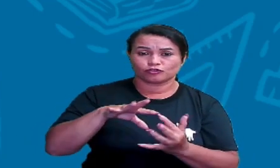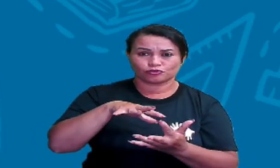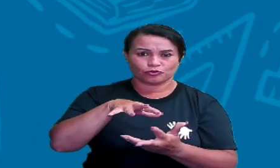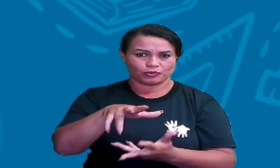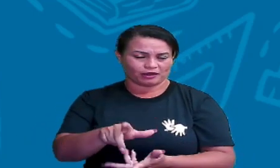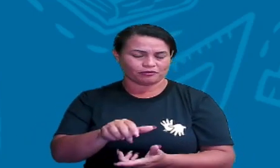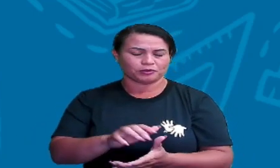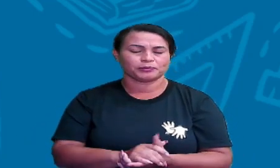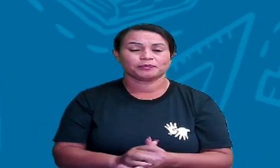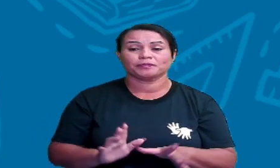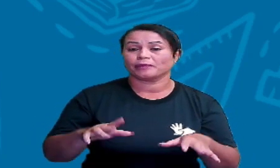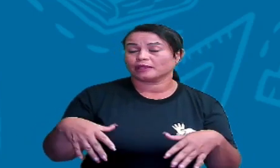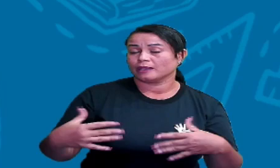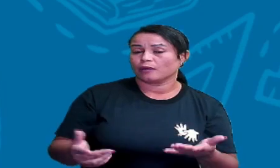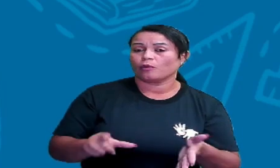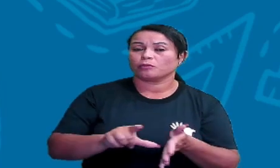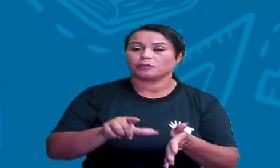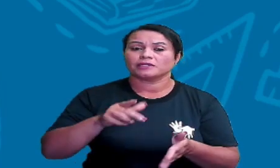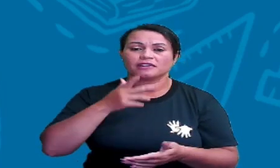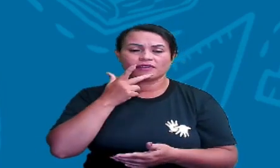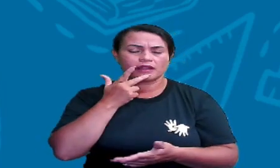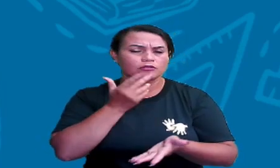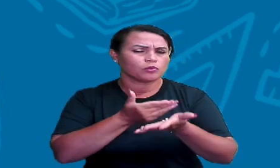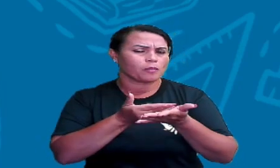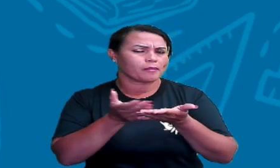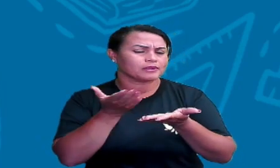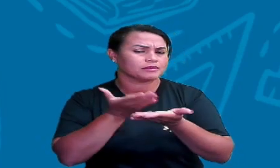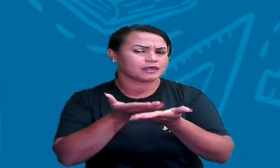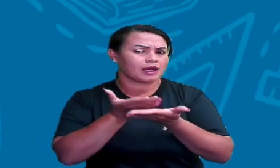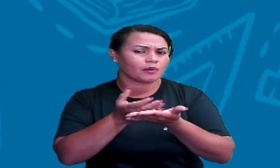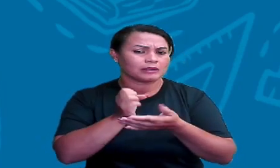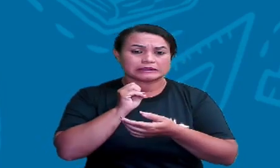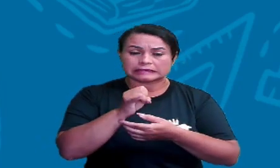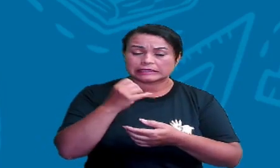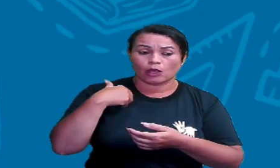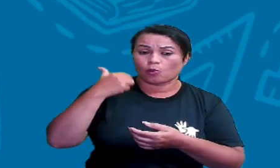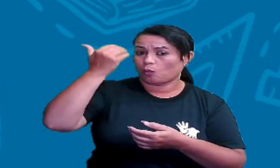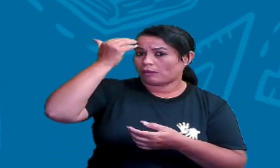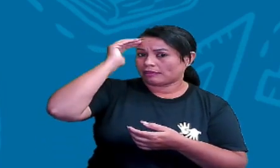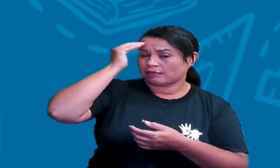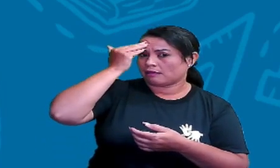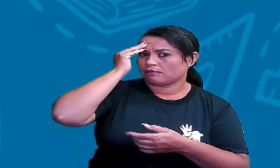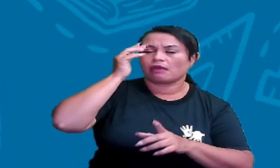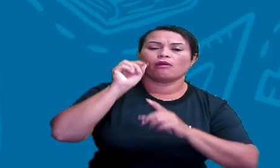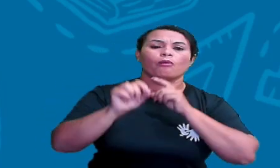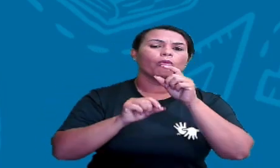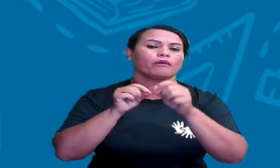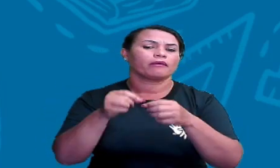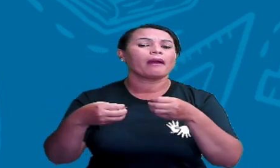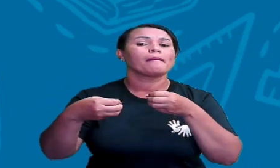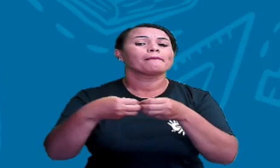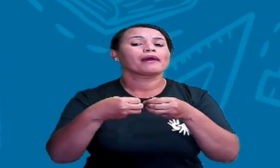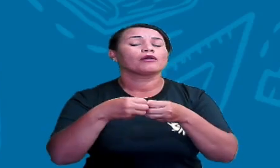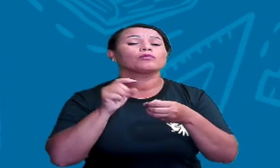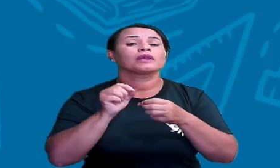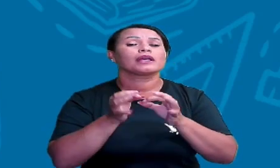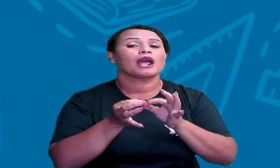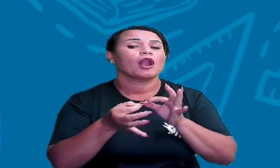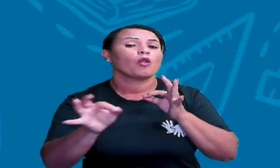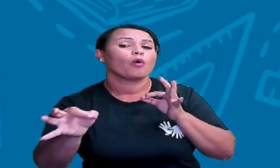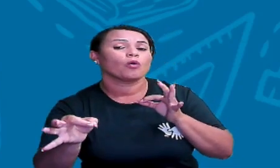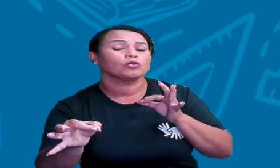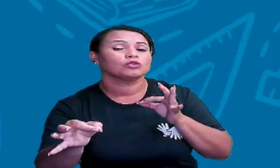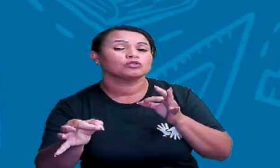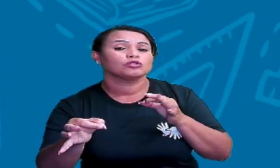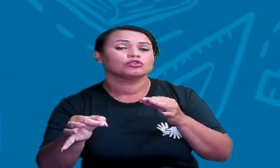gente, como eu estava falando lá no comecinho da aula, se eu não entendo o que é perto, o que é longe, o que é